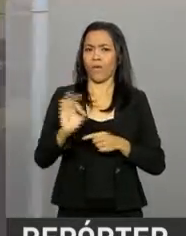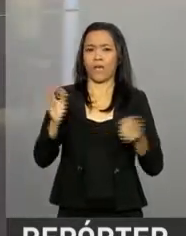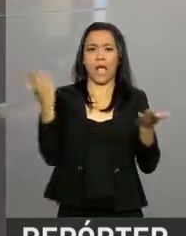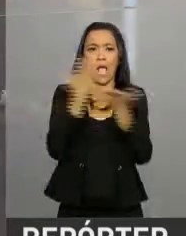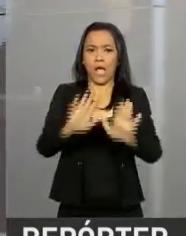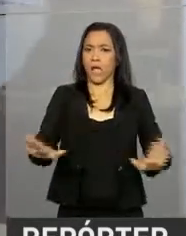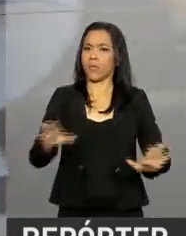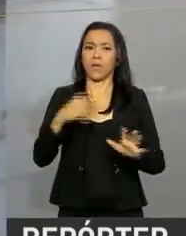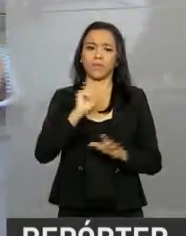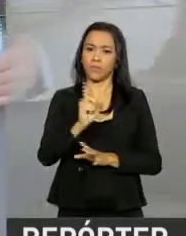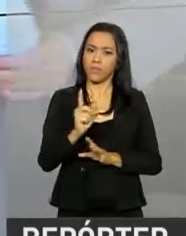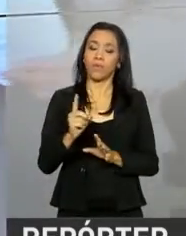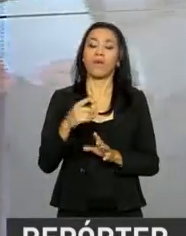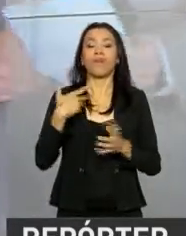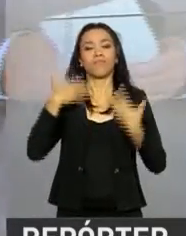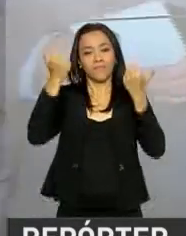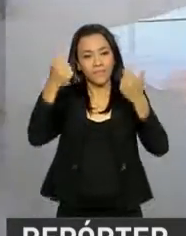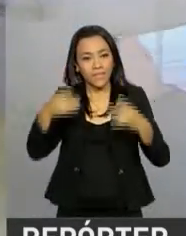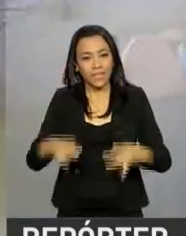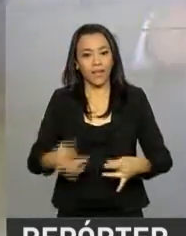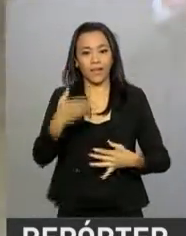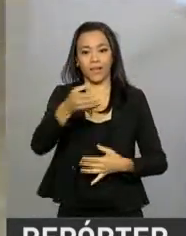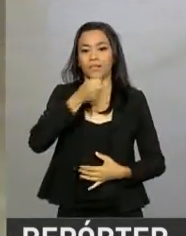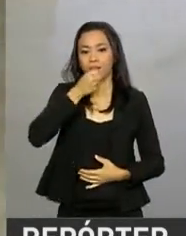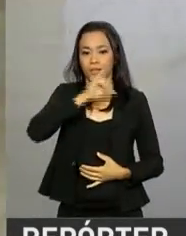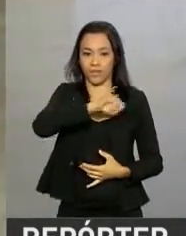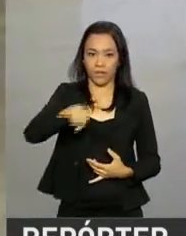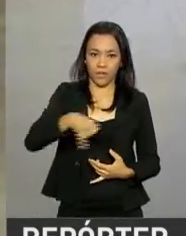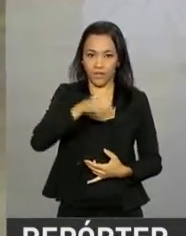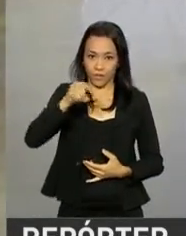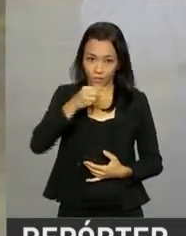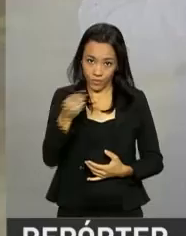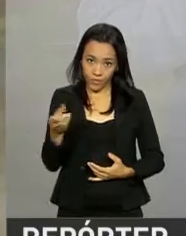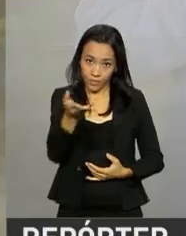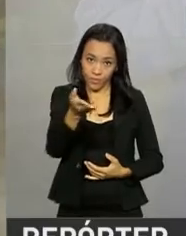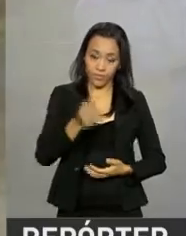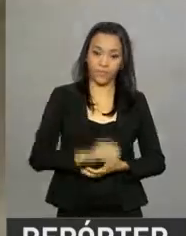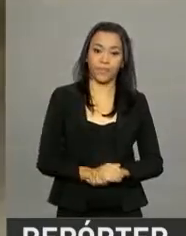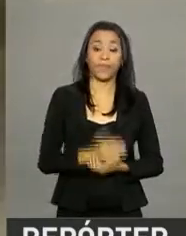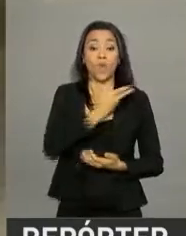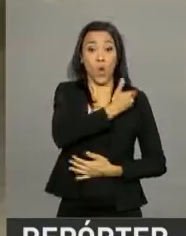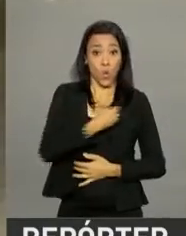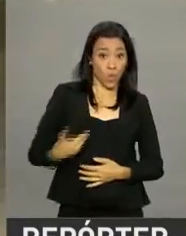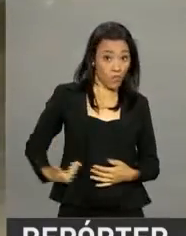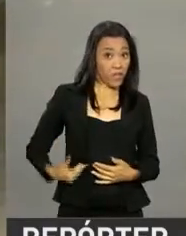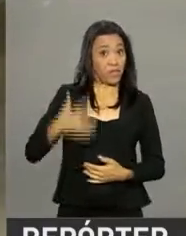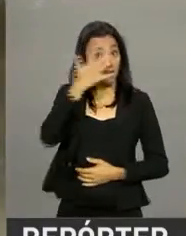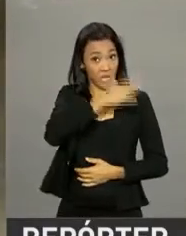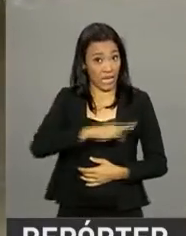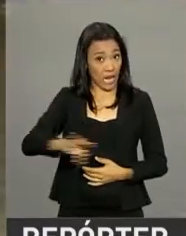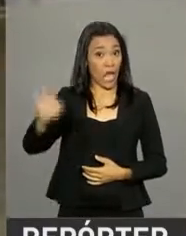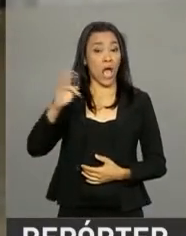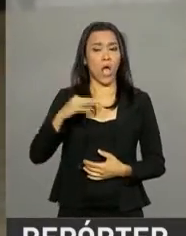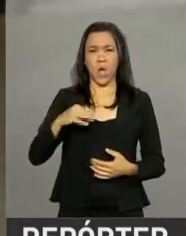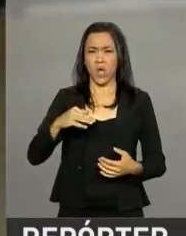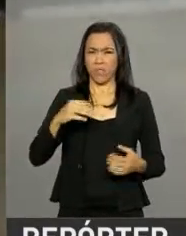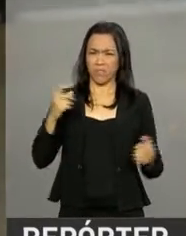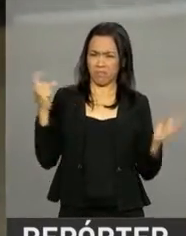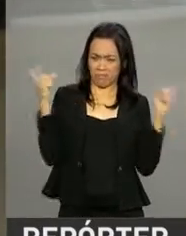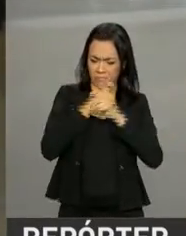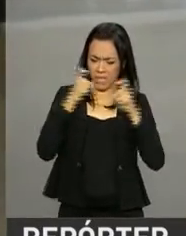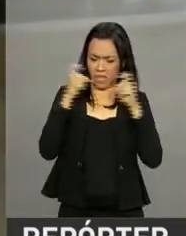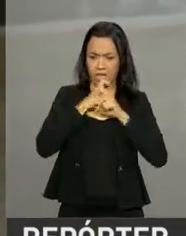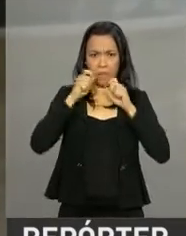detalhes ao vivo pra gente o joão pedro renata o governo federal vem rebatendo esses boatos